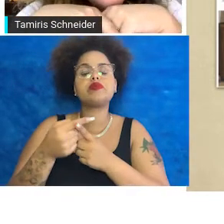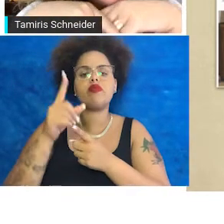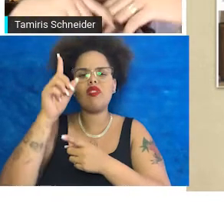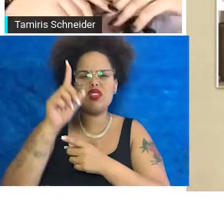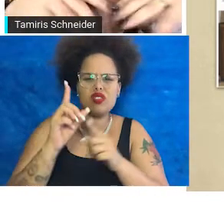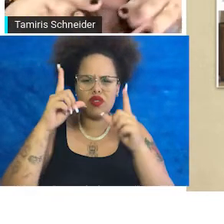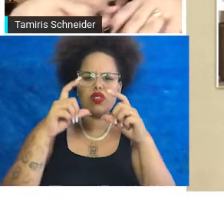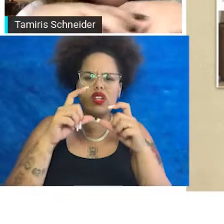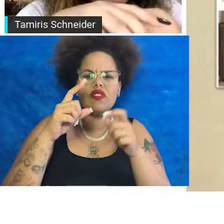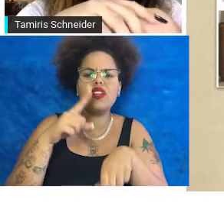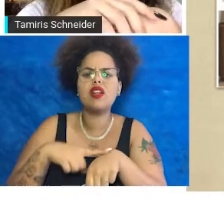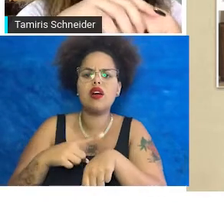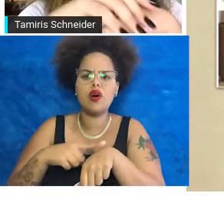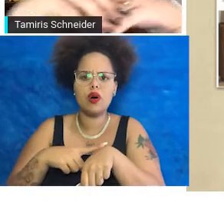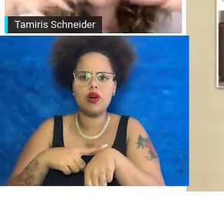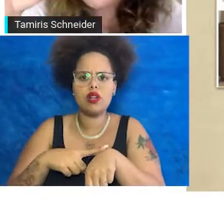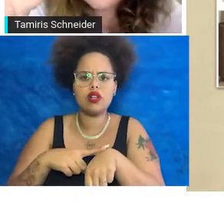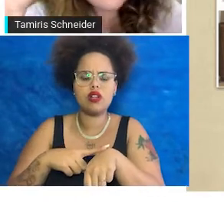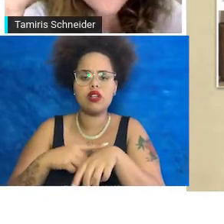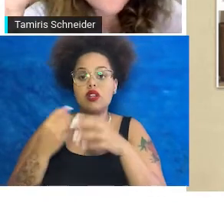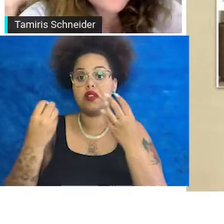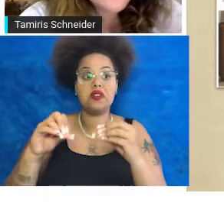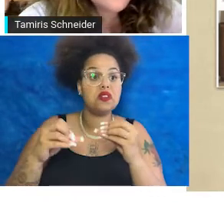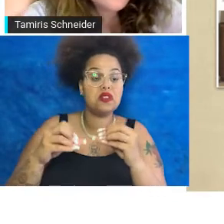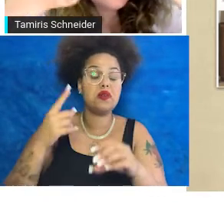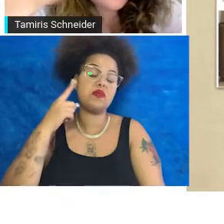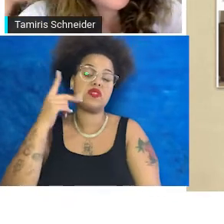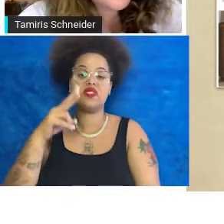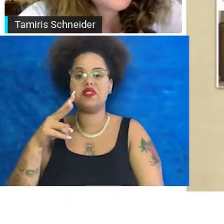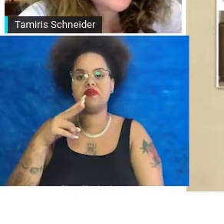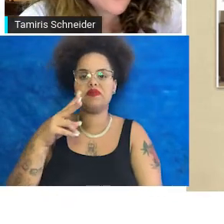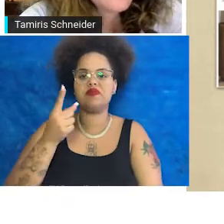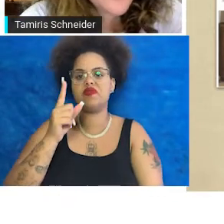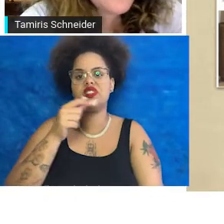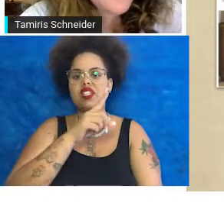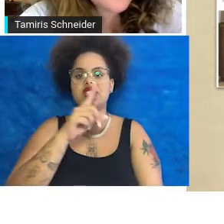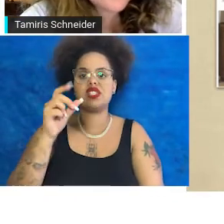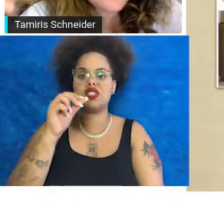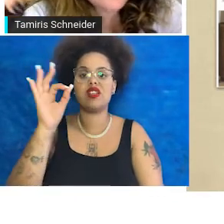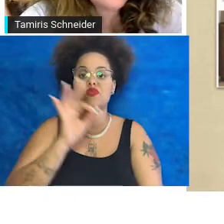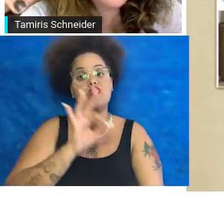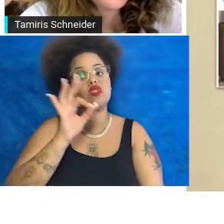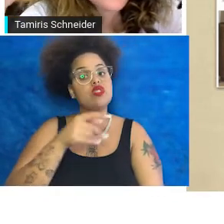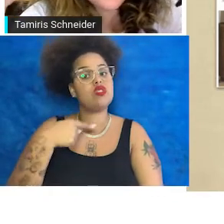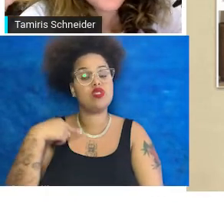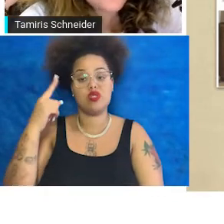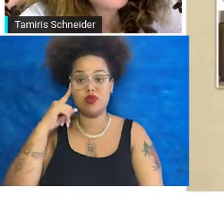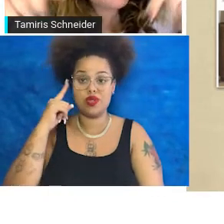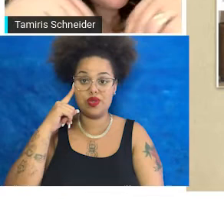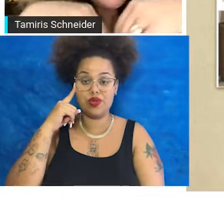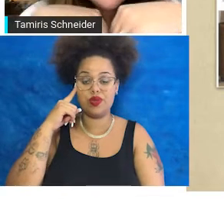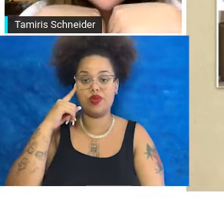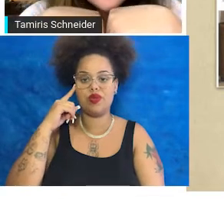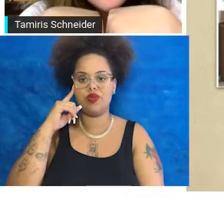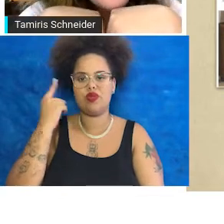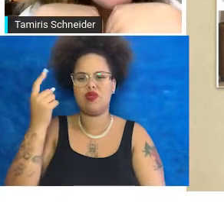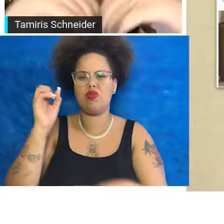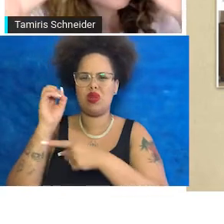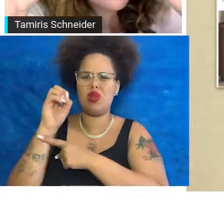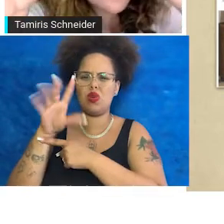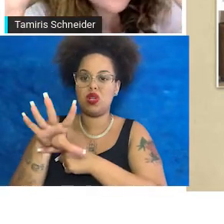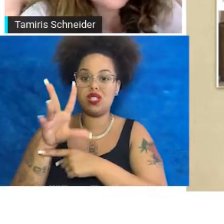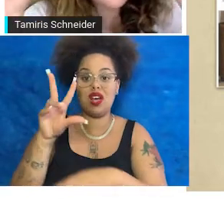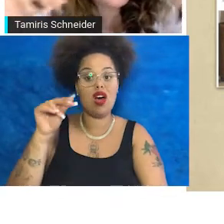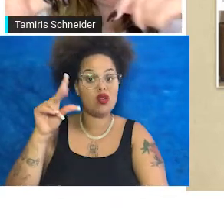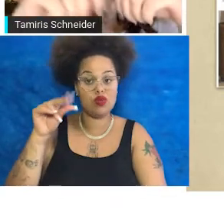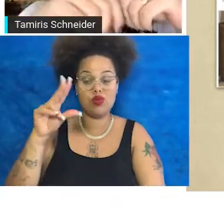uma coisa que na hora que eles iluminam não fica totalmente 100% como a gente pensou, né? Então, eles jogaram uma luz totalmente